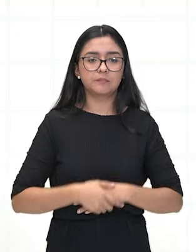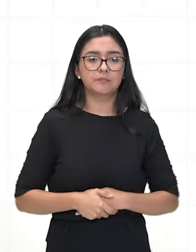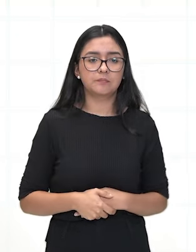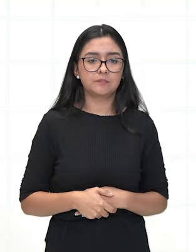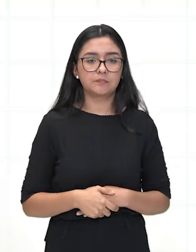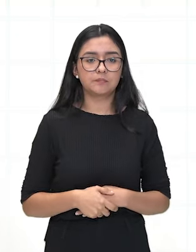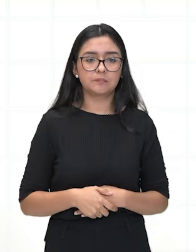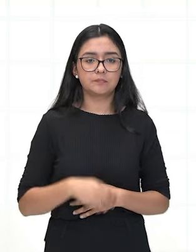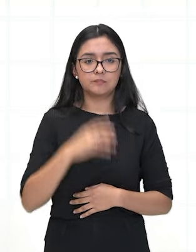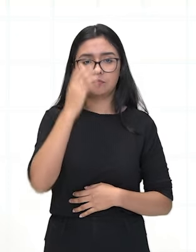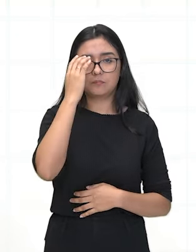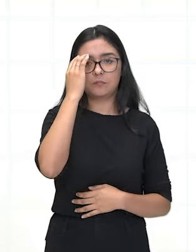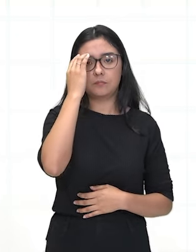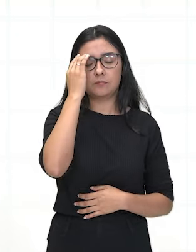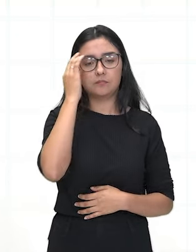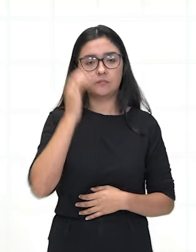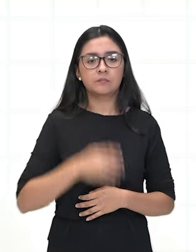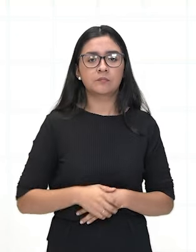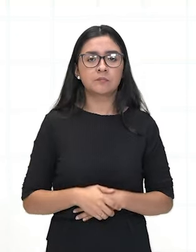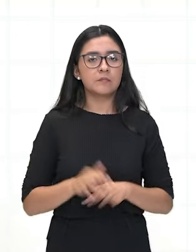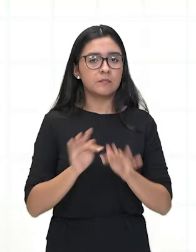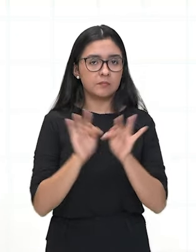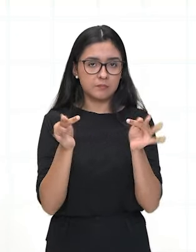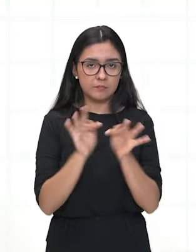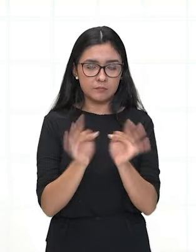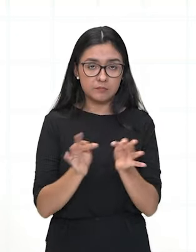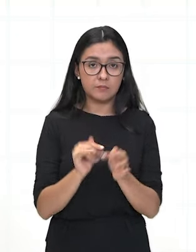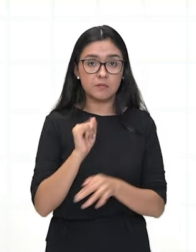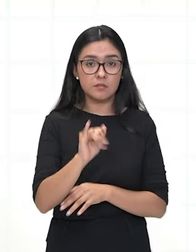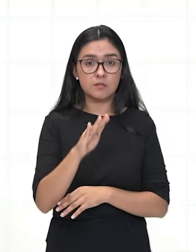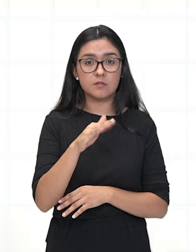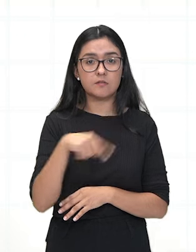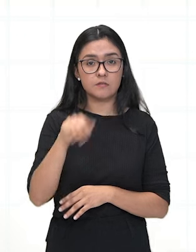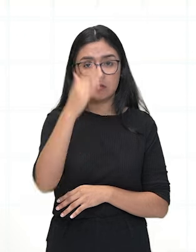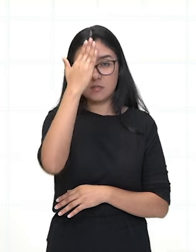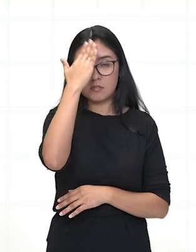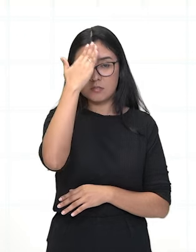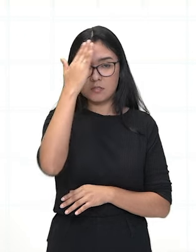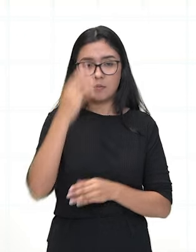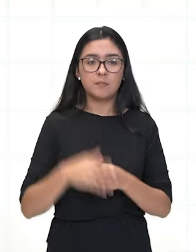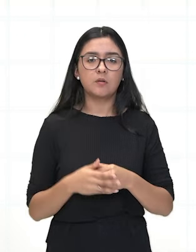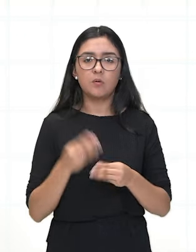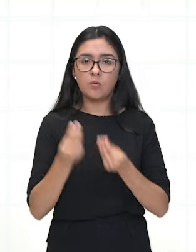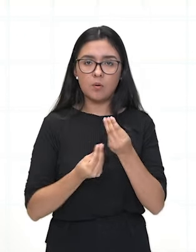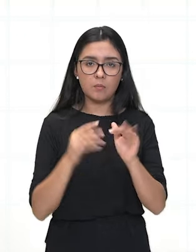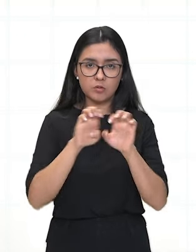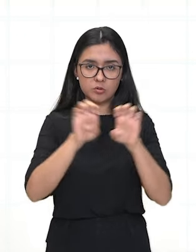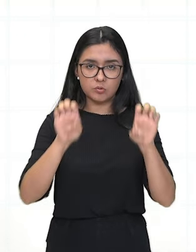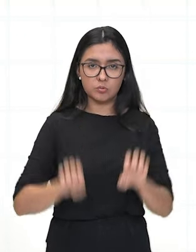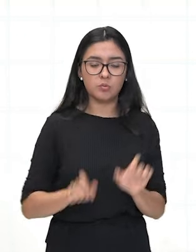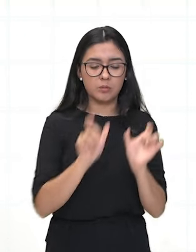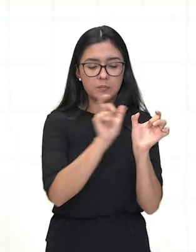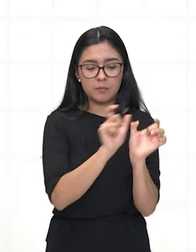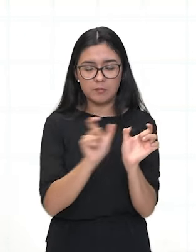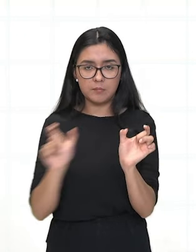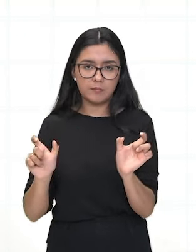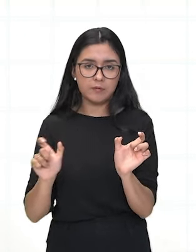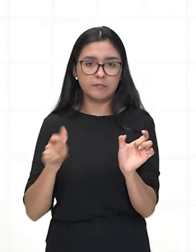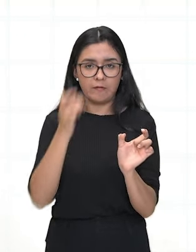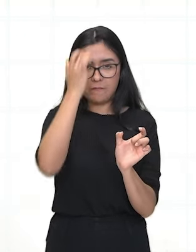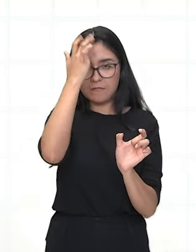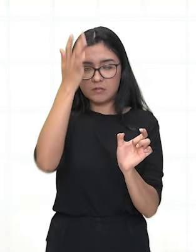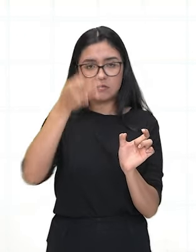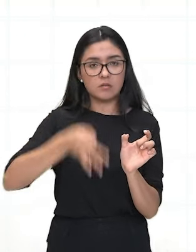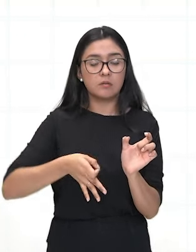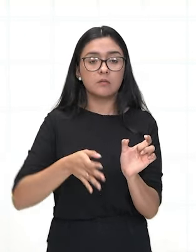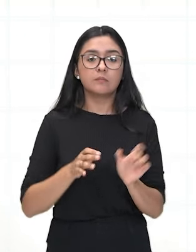na negativa muito simples se você já sabe onde vai ficar o note então não tem como errar né então a